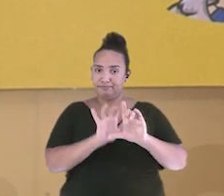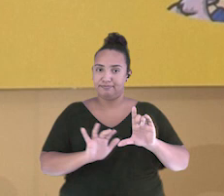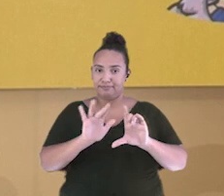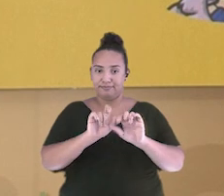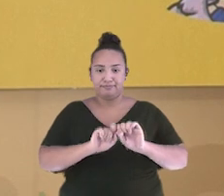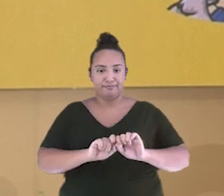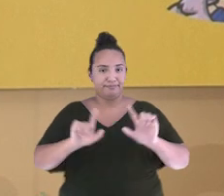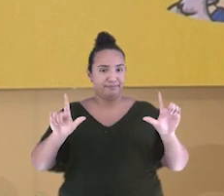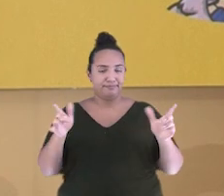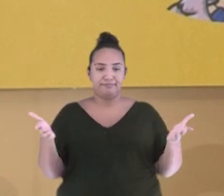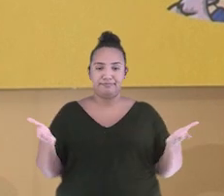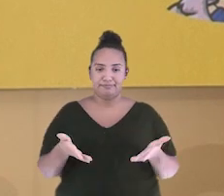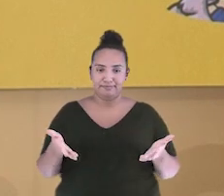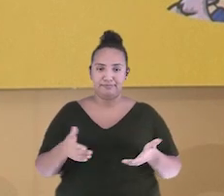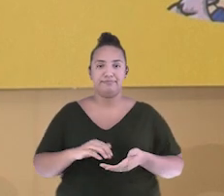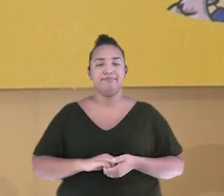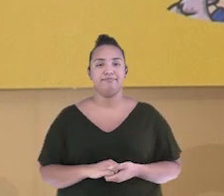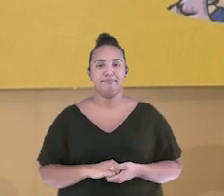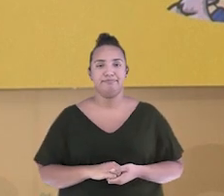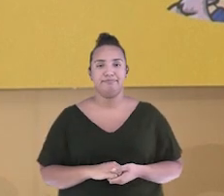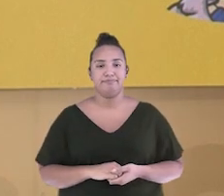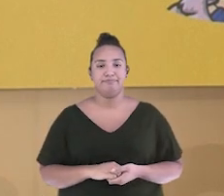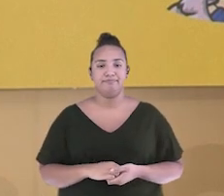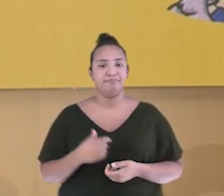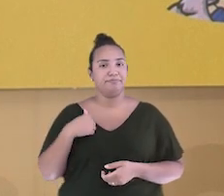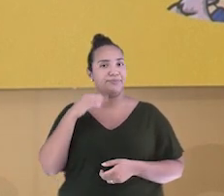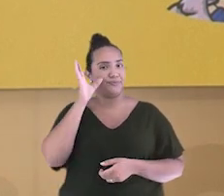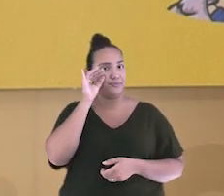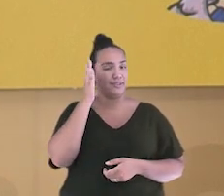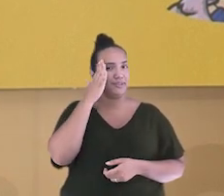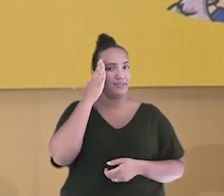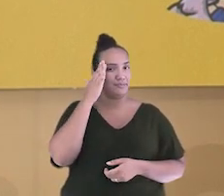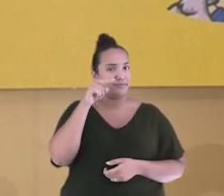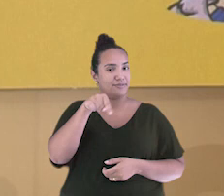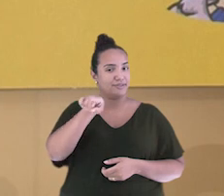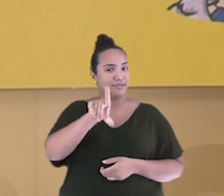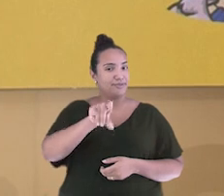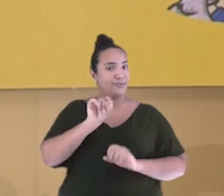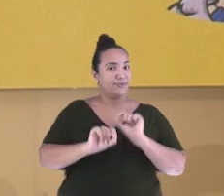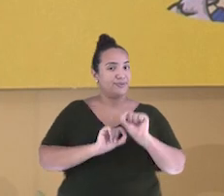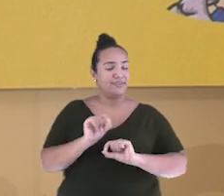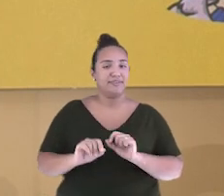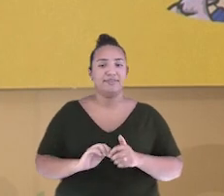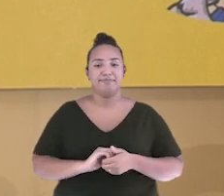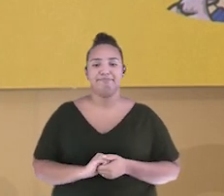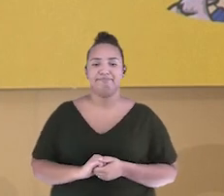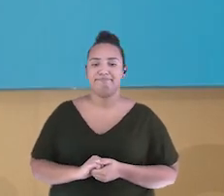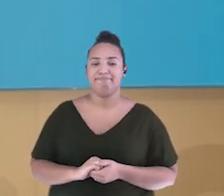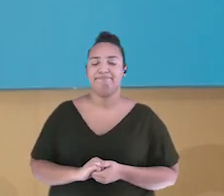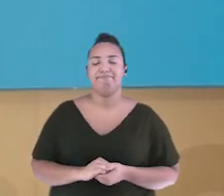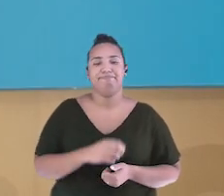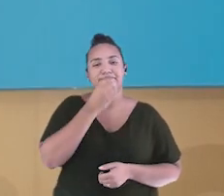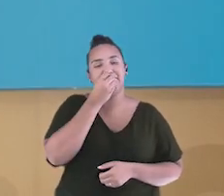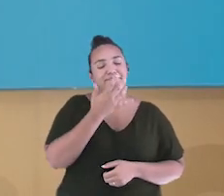envie pelo QR Code que está aparecendo aí na tela. Estou curiosa para saber a sua escolha.